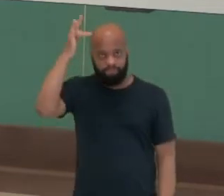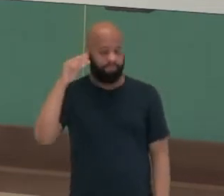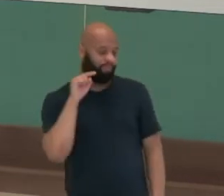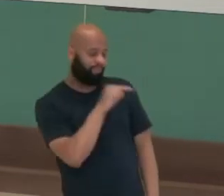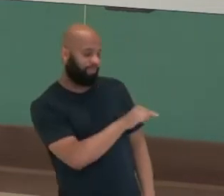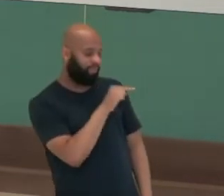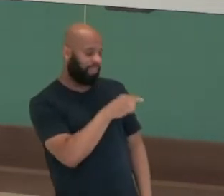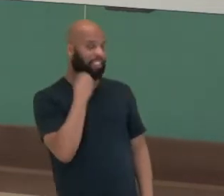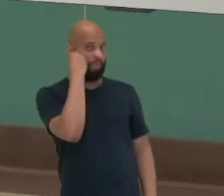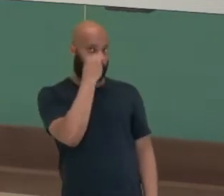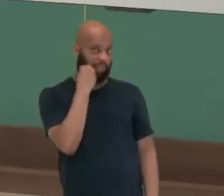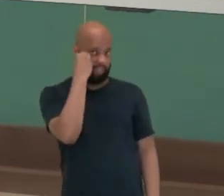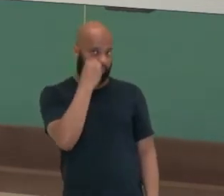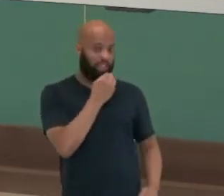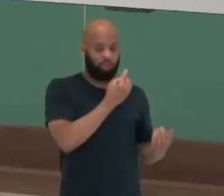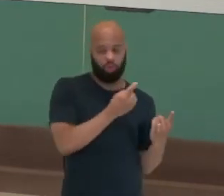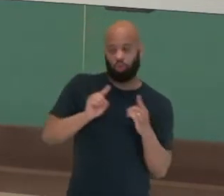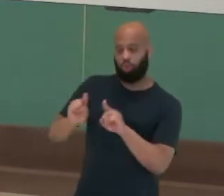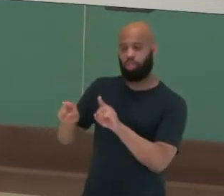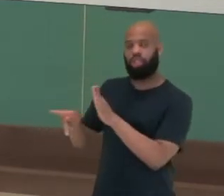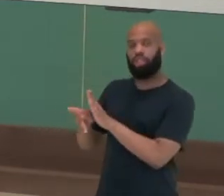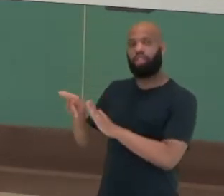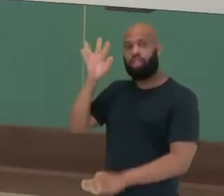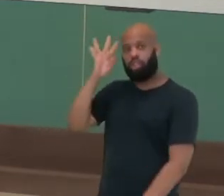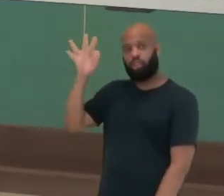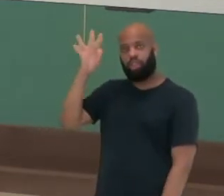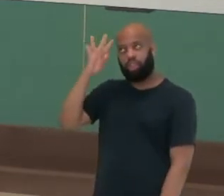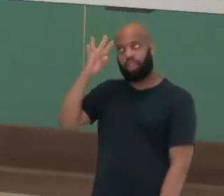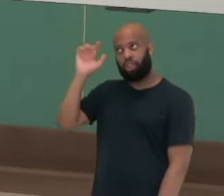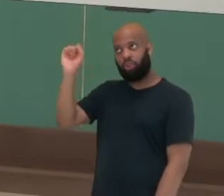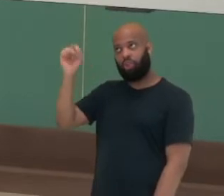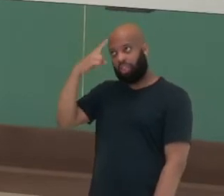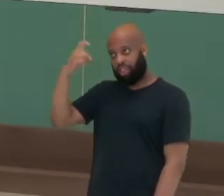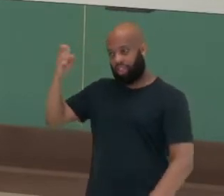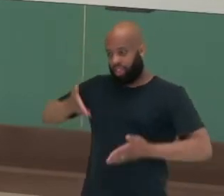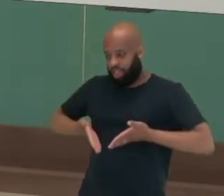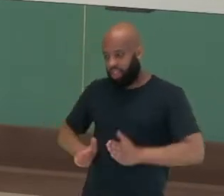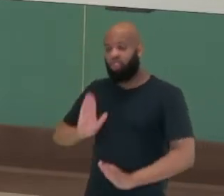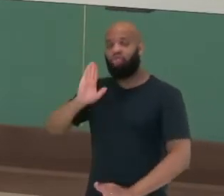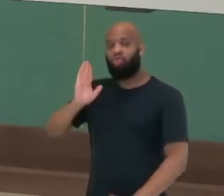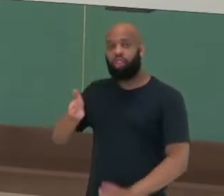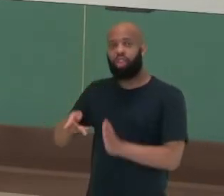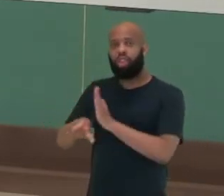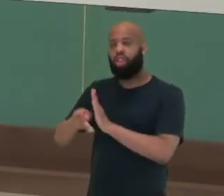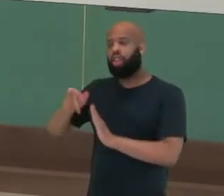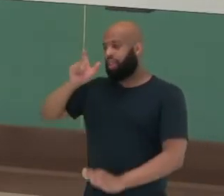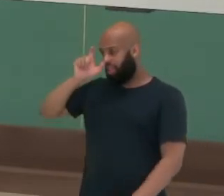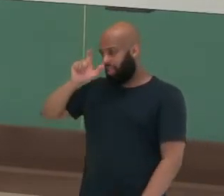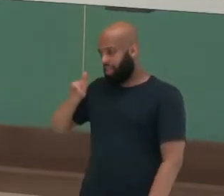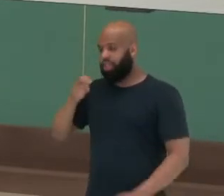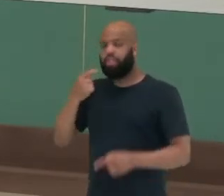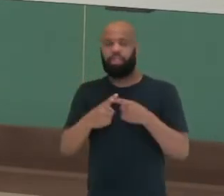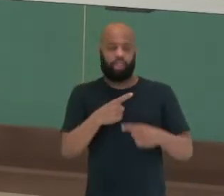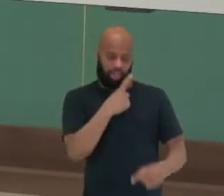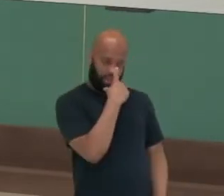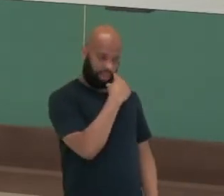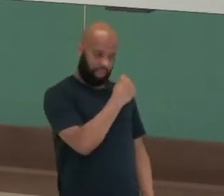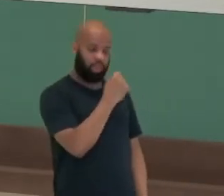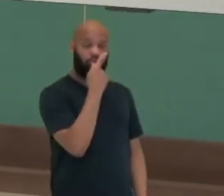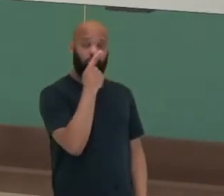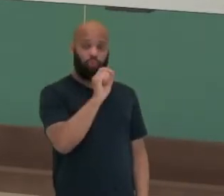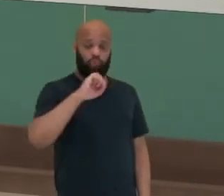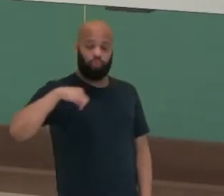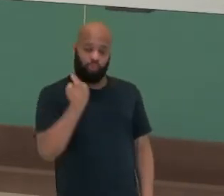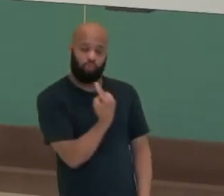e se contrapondo, então, à teoria das ideias inatas de René Descartes. De acordo com ele, nós somos, então,